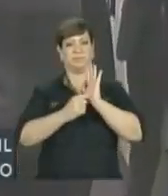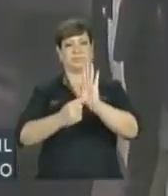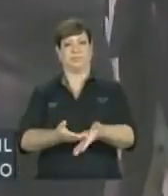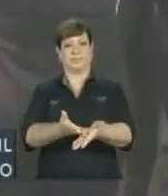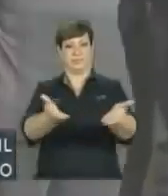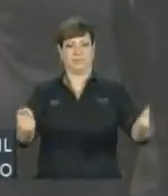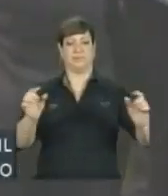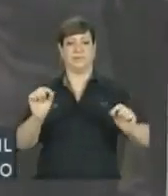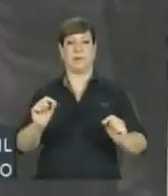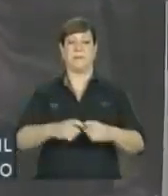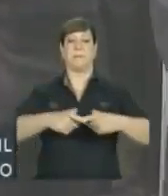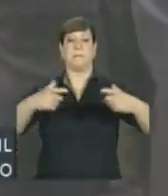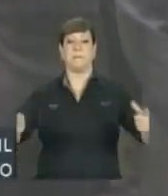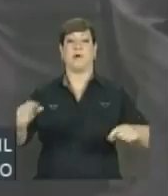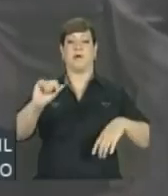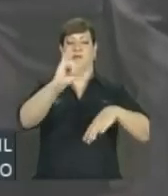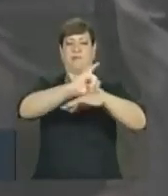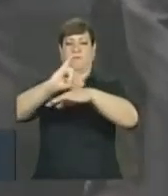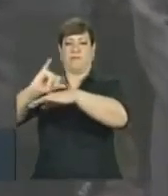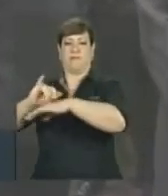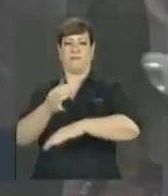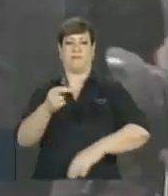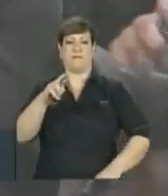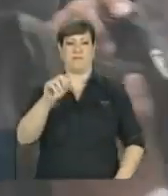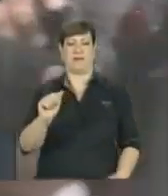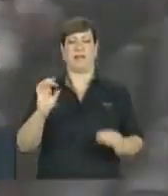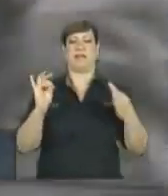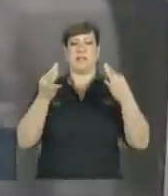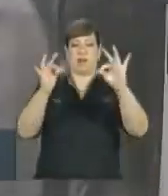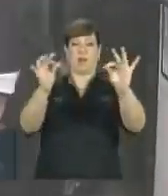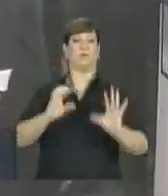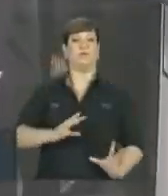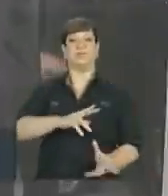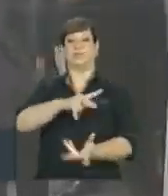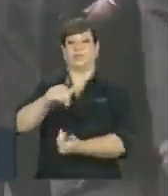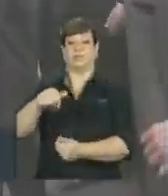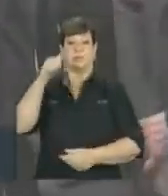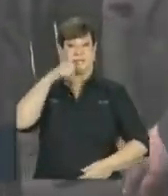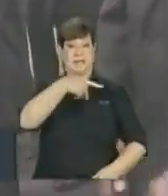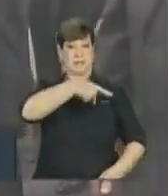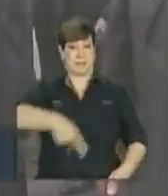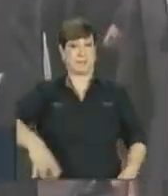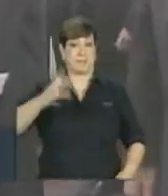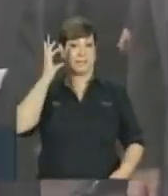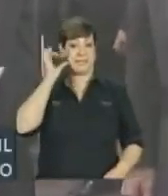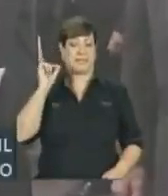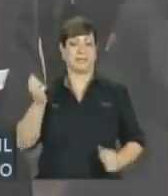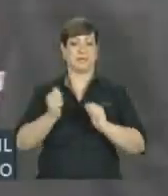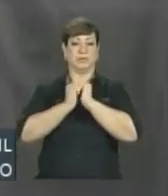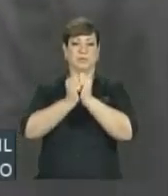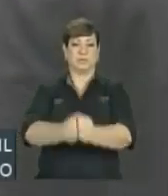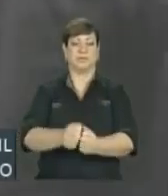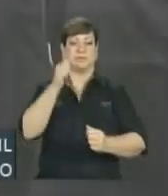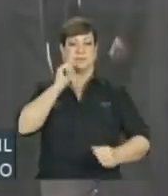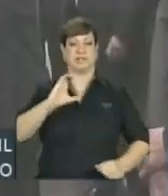feira de tecnologia do mundo. A presidenta chegou acompanhada da chanceler alemã Angela Merkel.